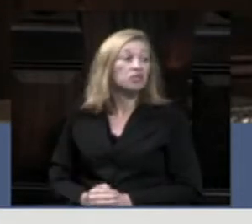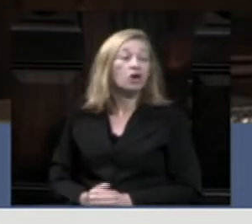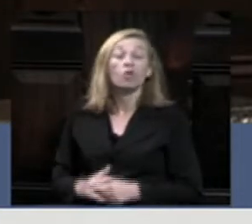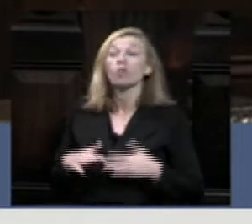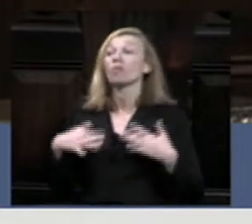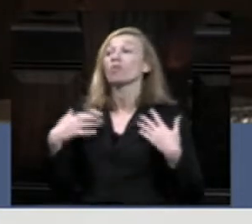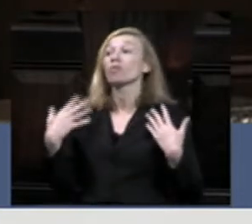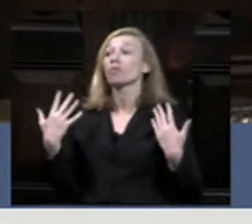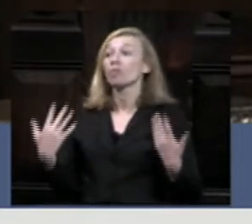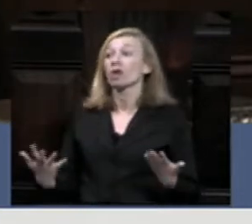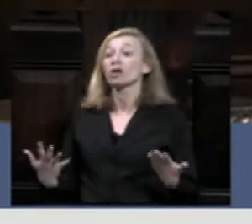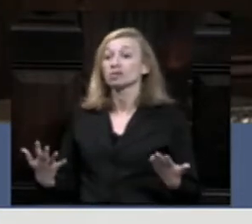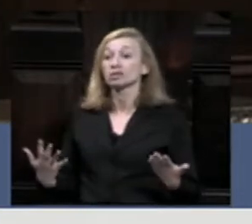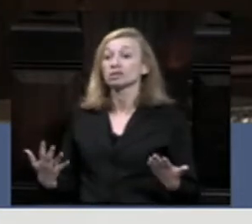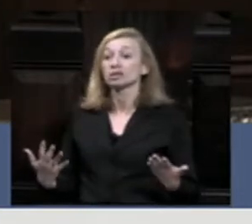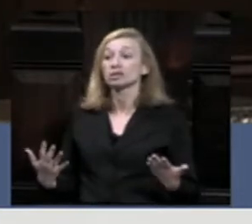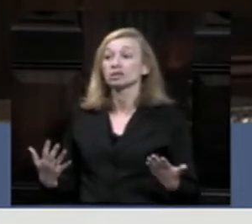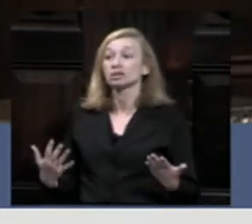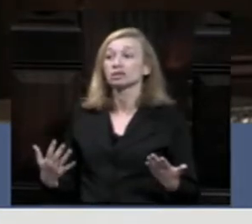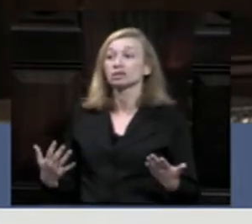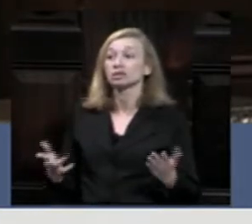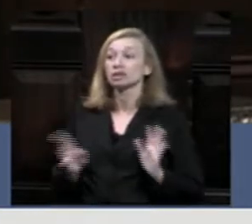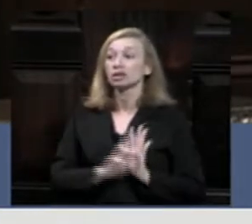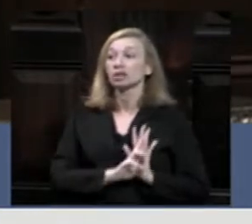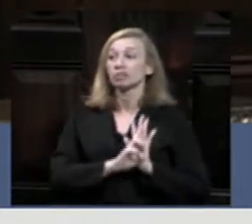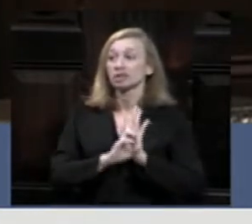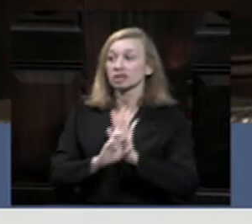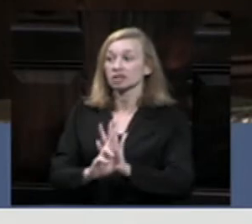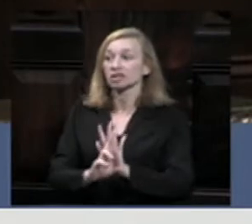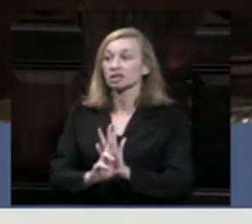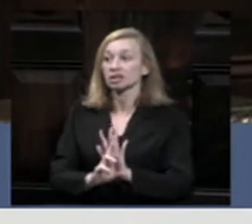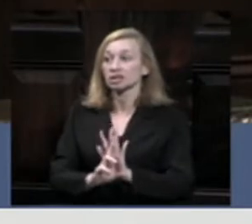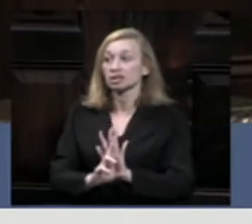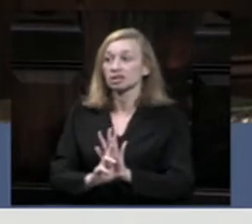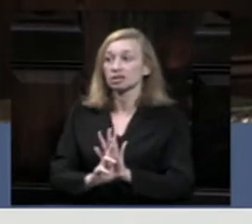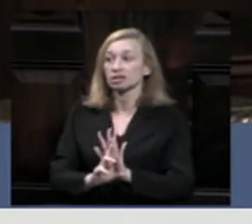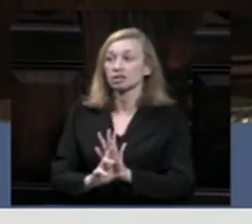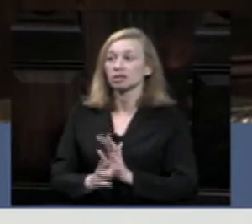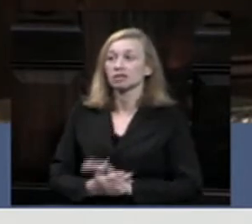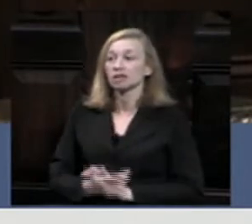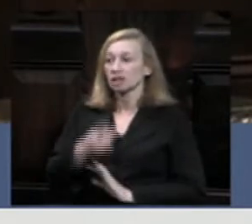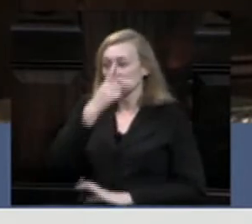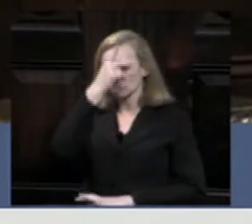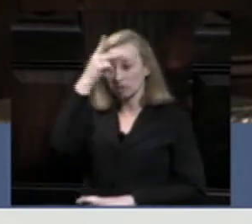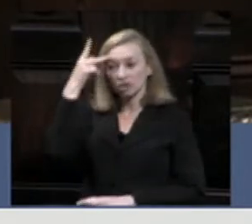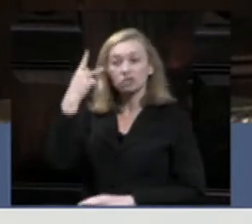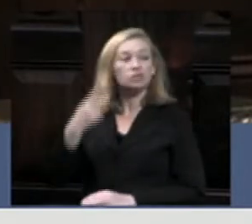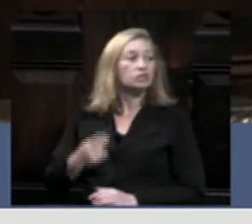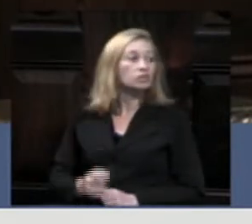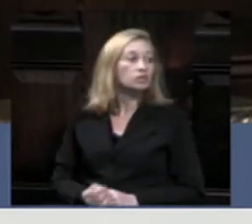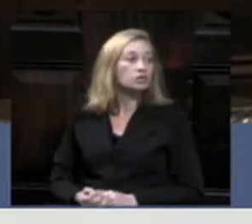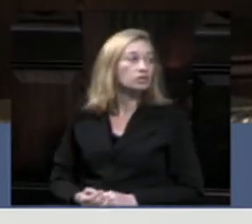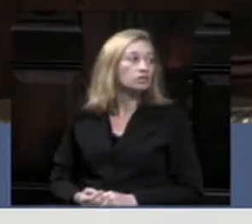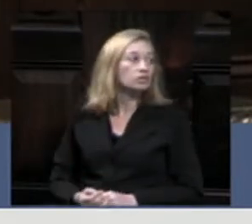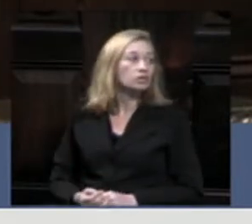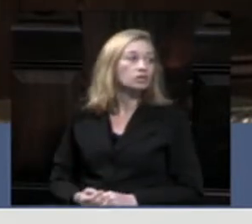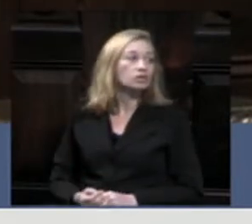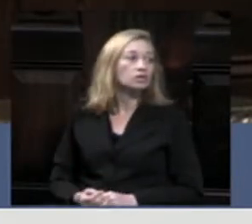quais as representações, quais as pessoas ligadas ao Parque da